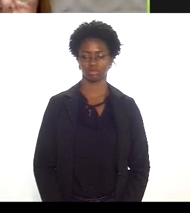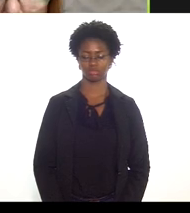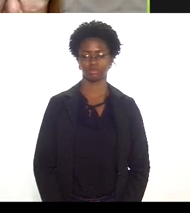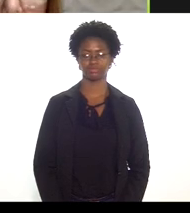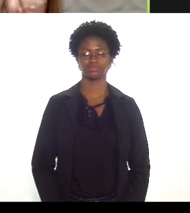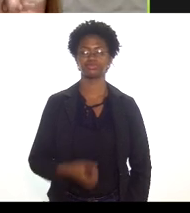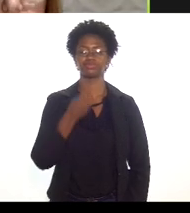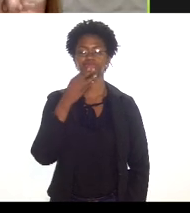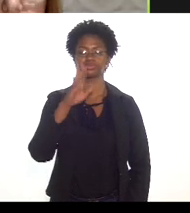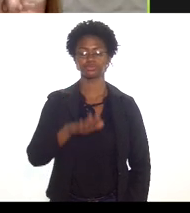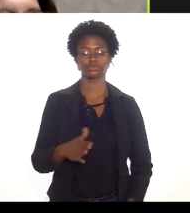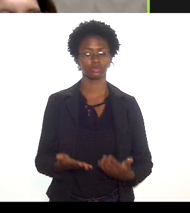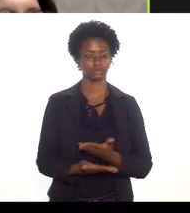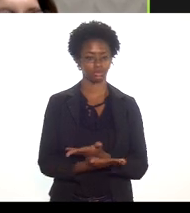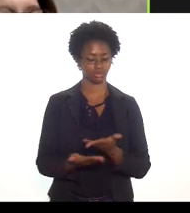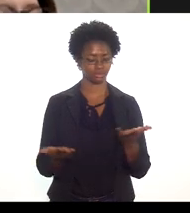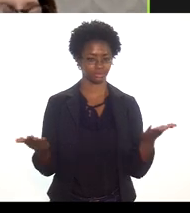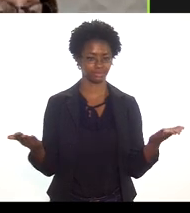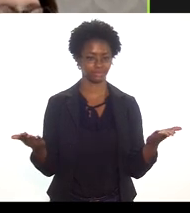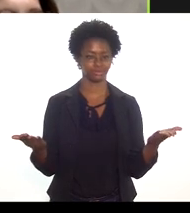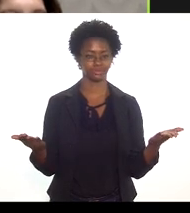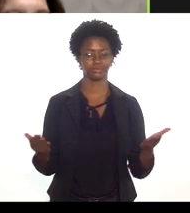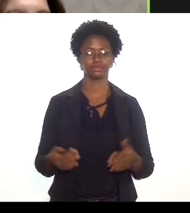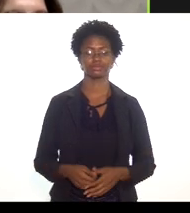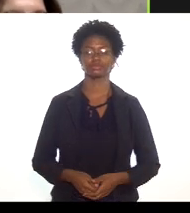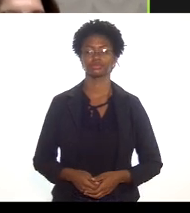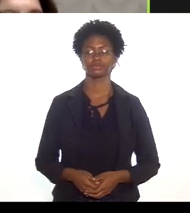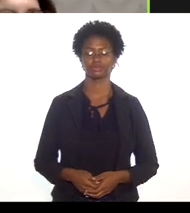Boa tarde a todas e todos.